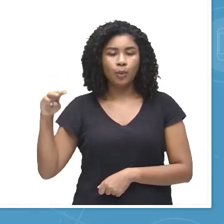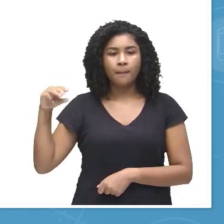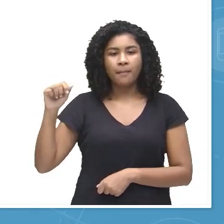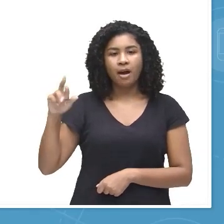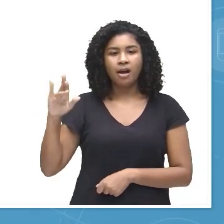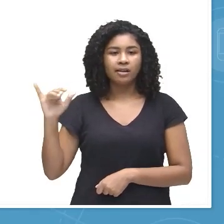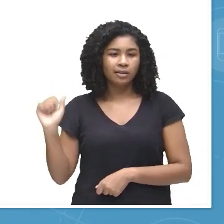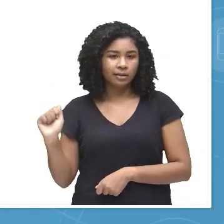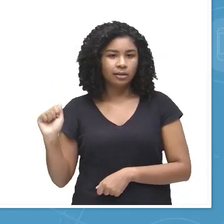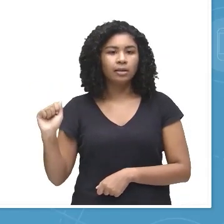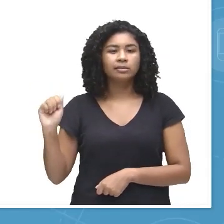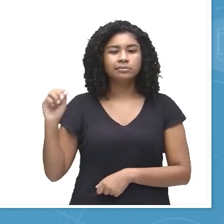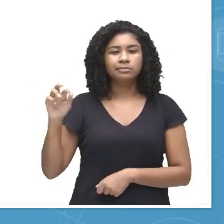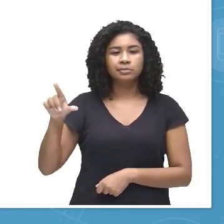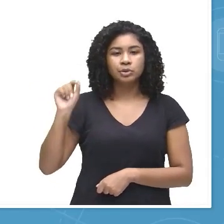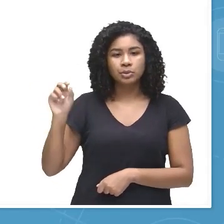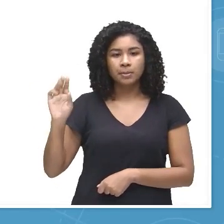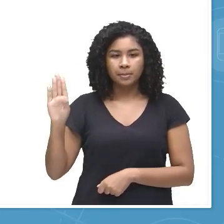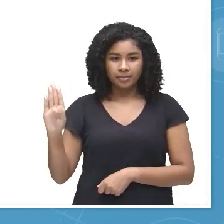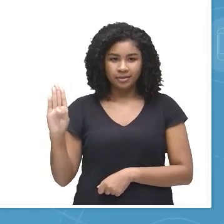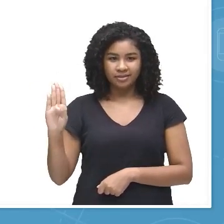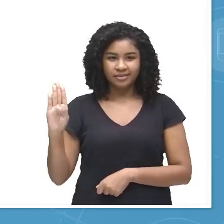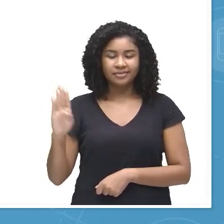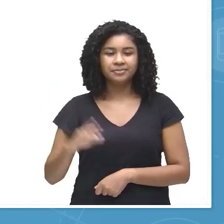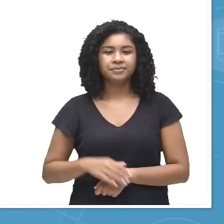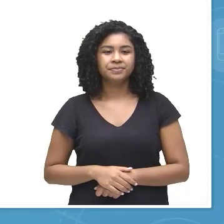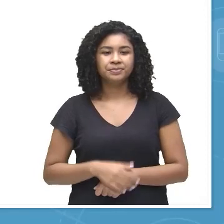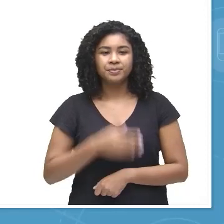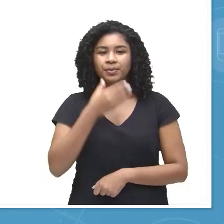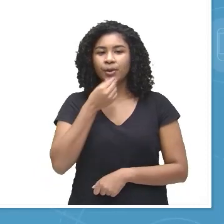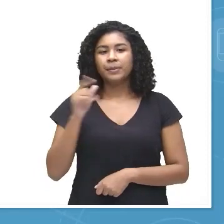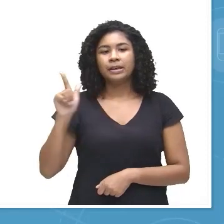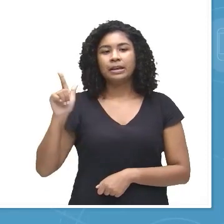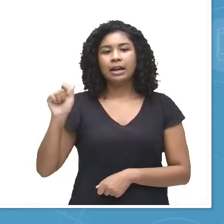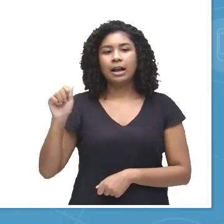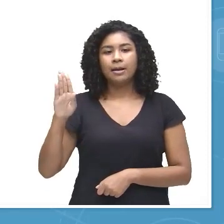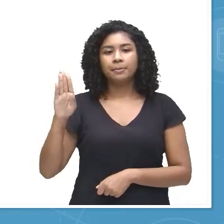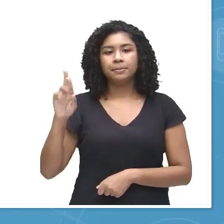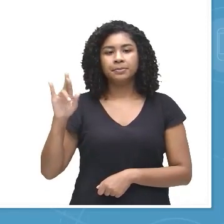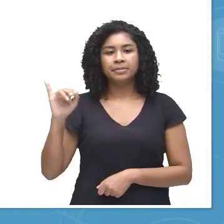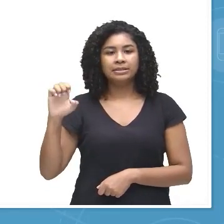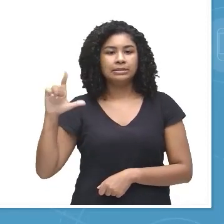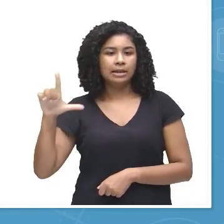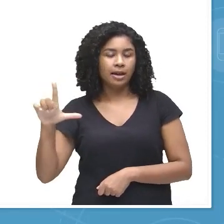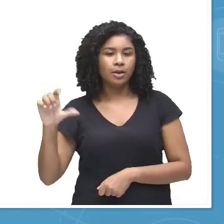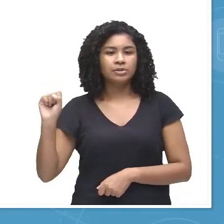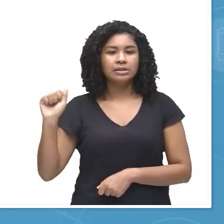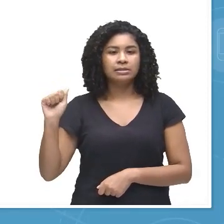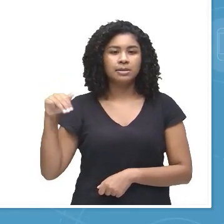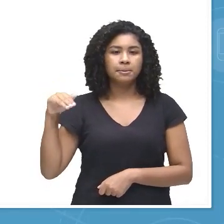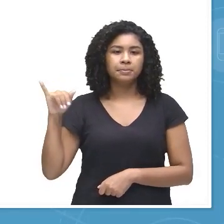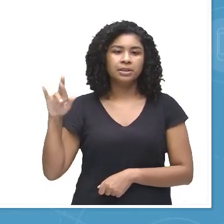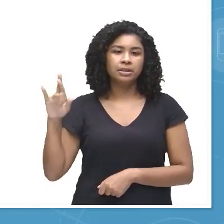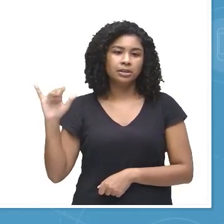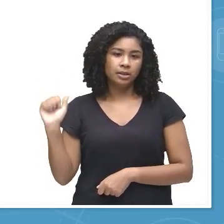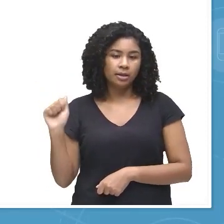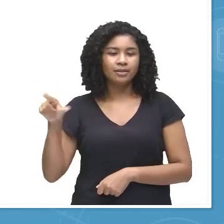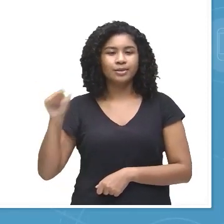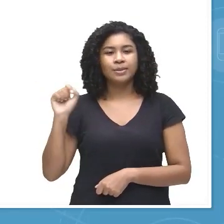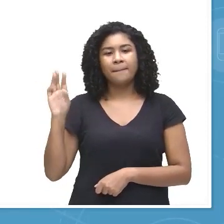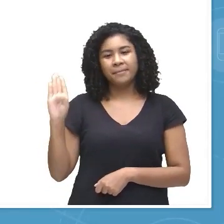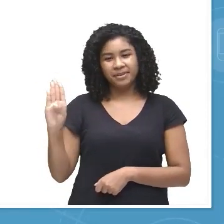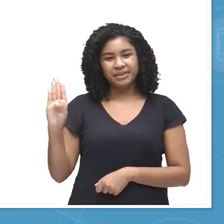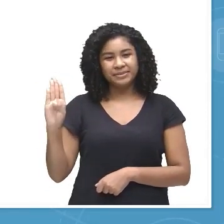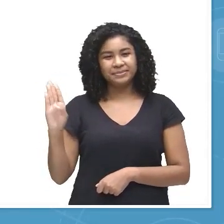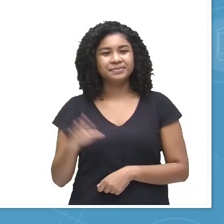também, e o Gabriel também, a letra B, e a Samira também, letra B. Muito bem, parabéns à